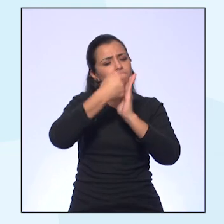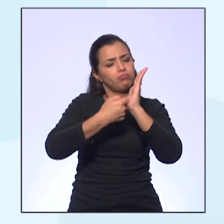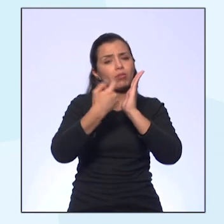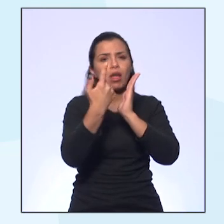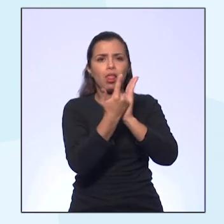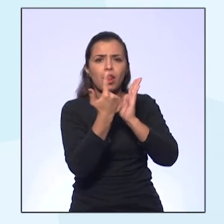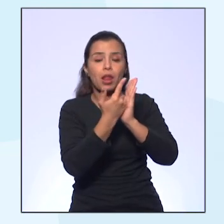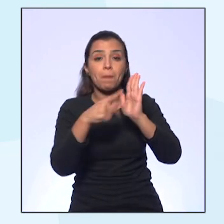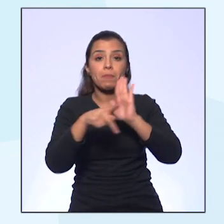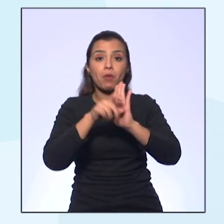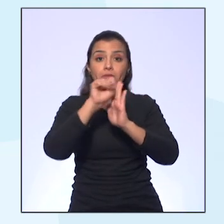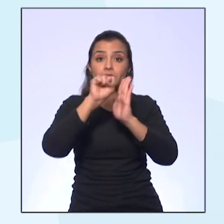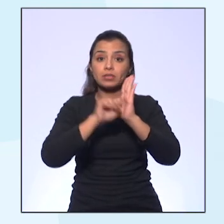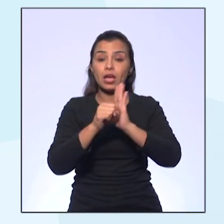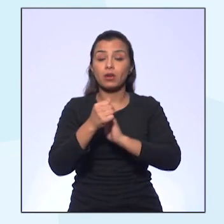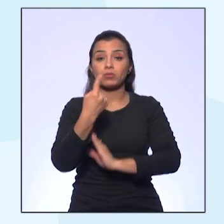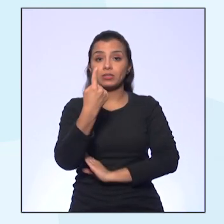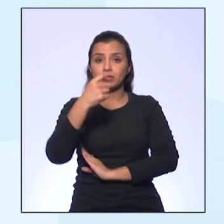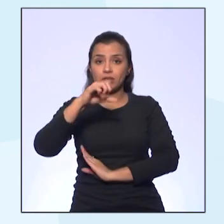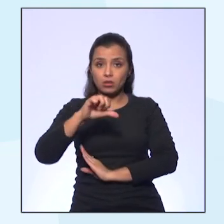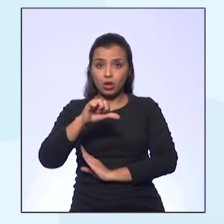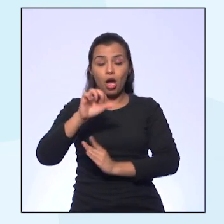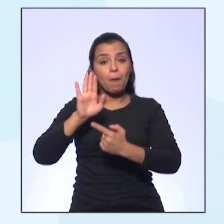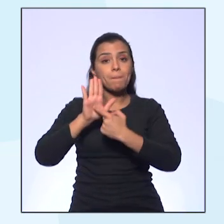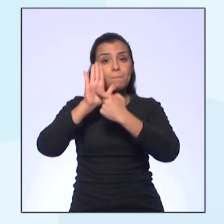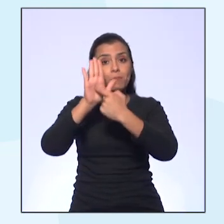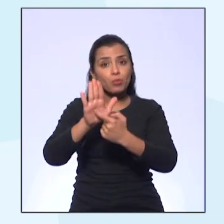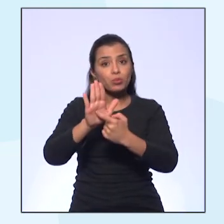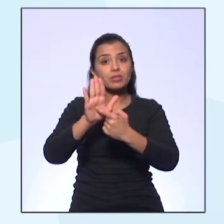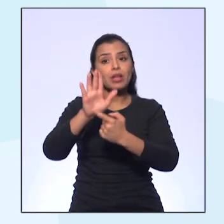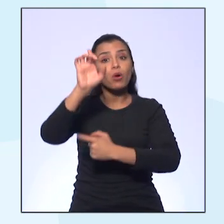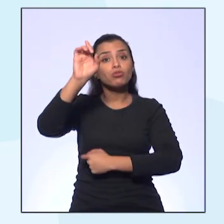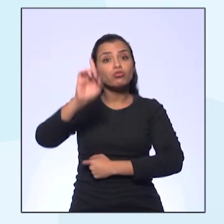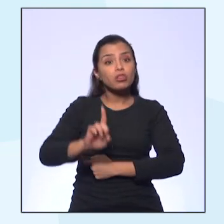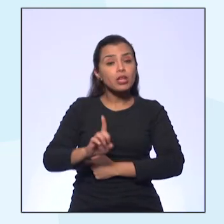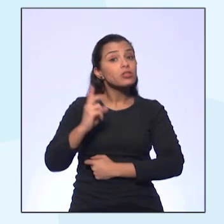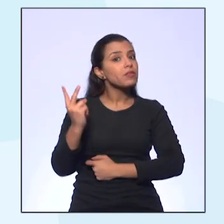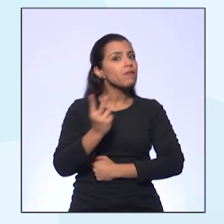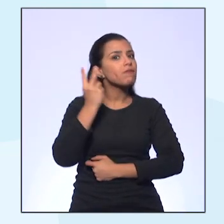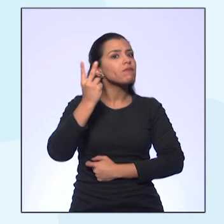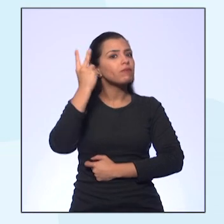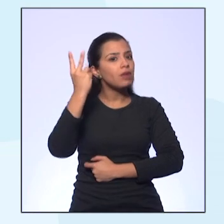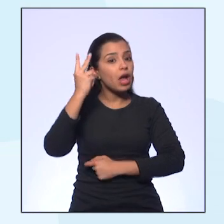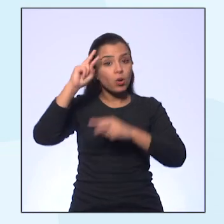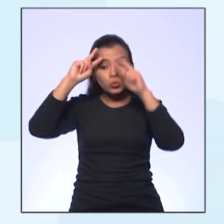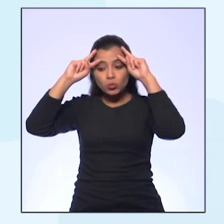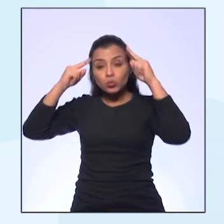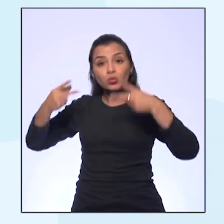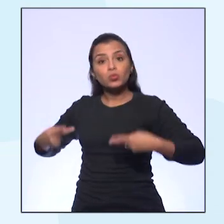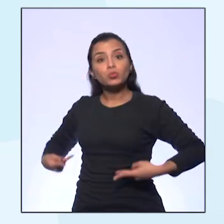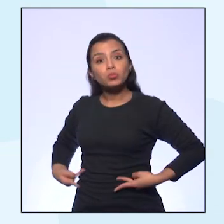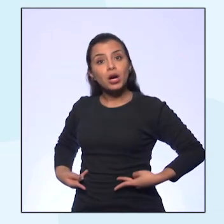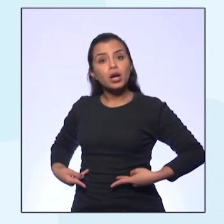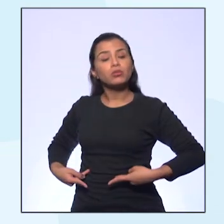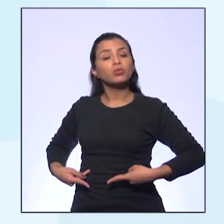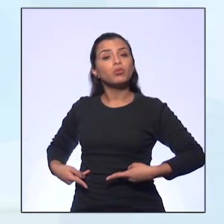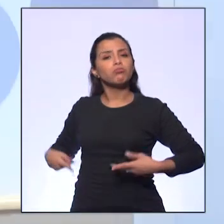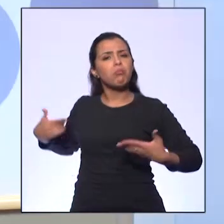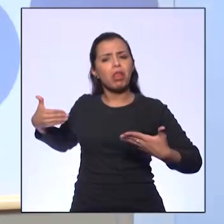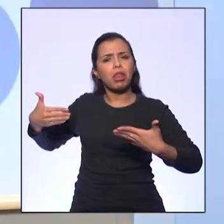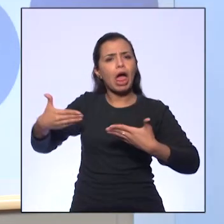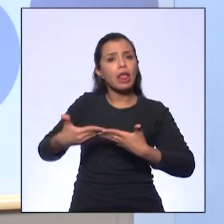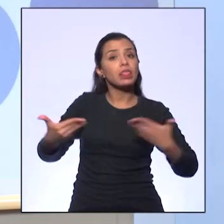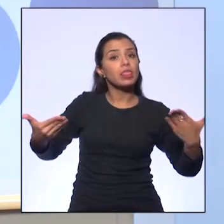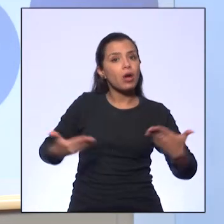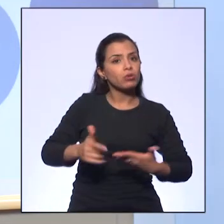século XIX como fator de promoção de direitos e valores humanos utilizáveis hoje em dia,